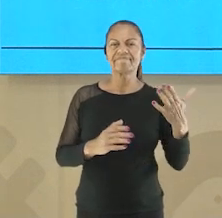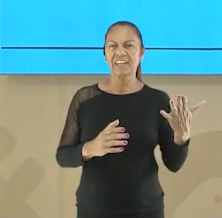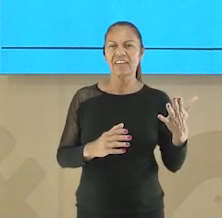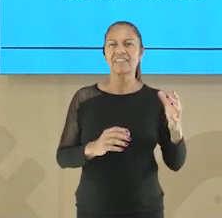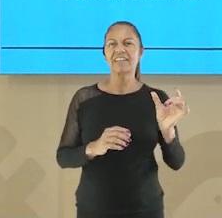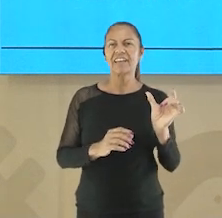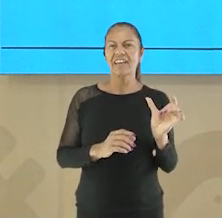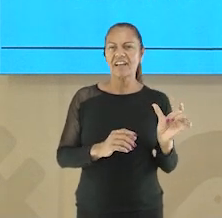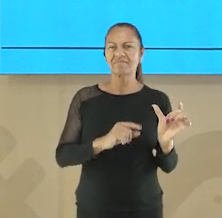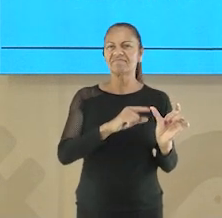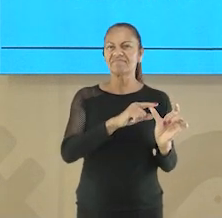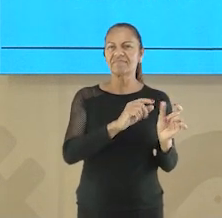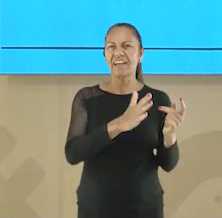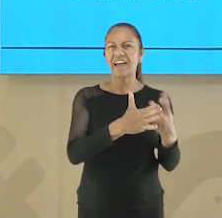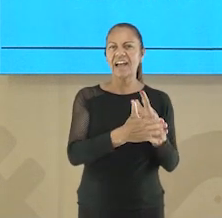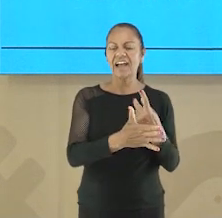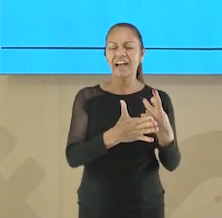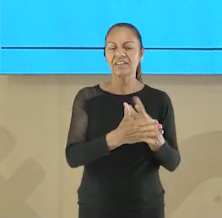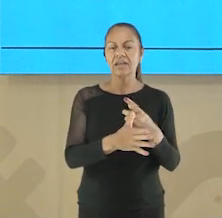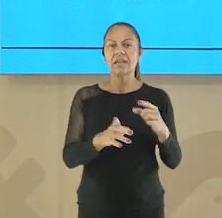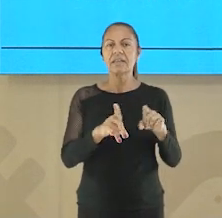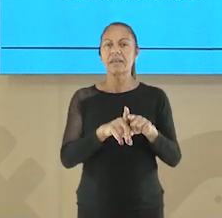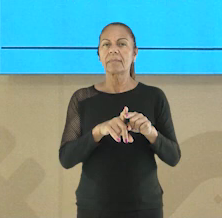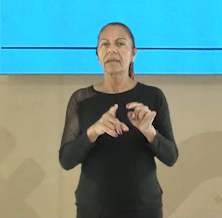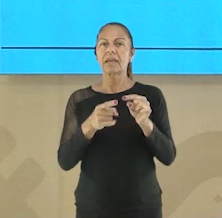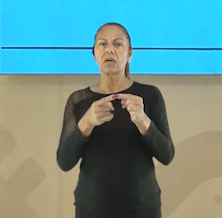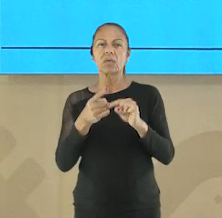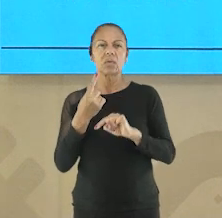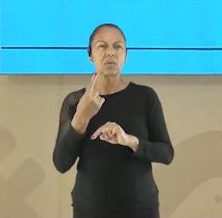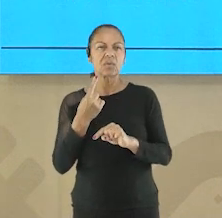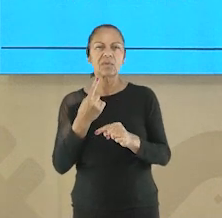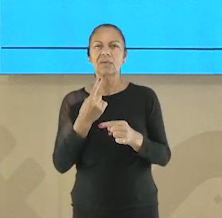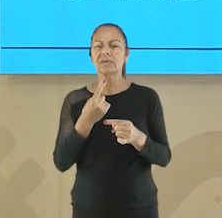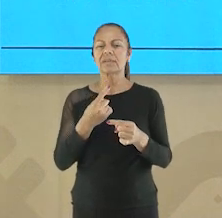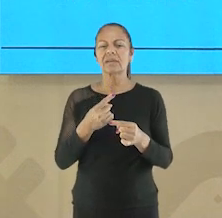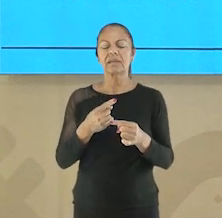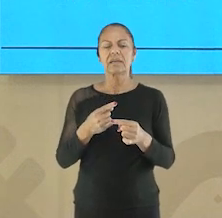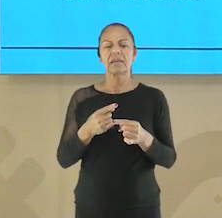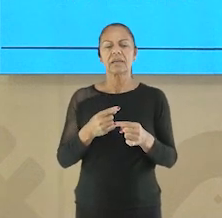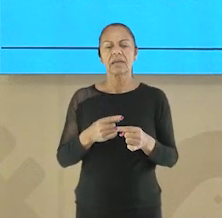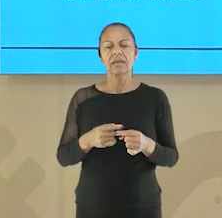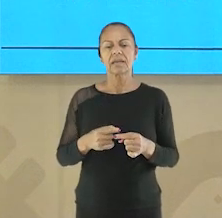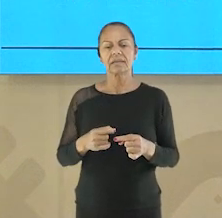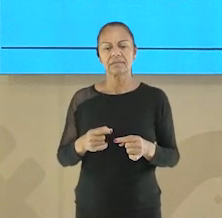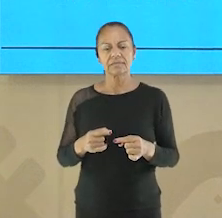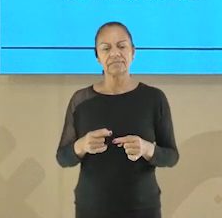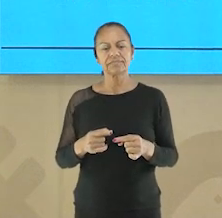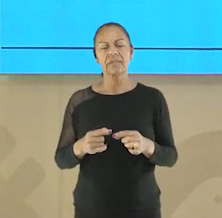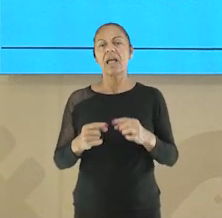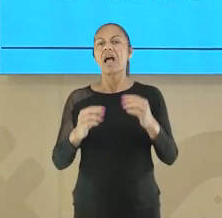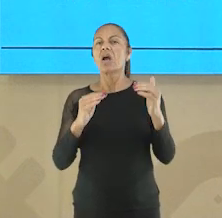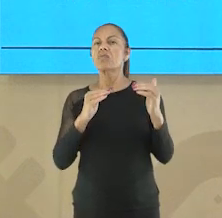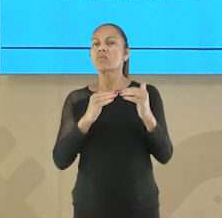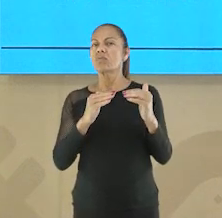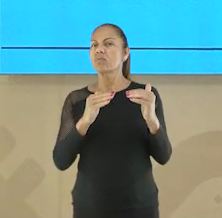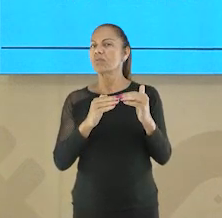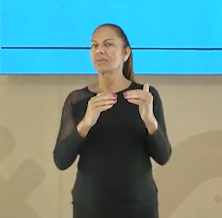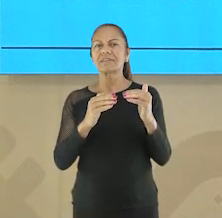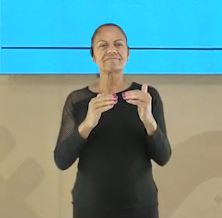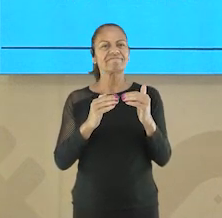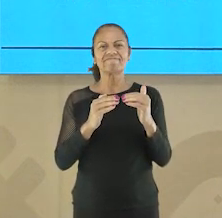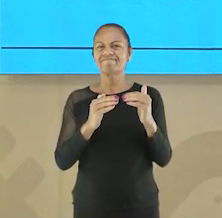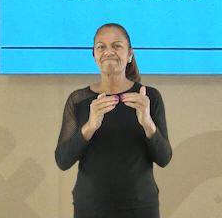aqui no segundo a gente também tem o tamo, ao invés de estamos. Nós também temos um erro de concordância no terceiro